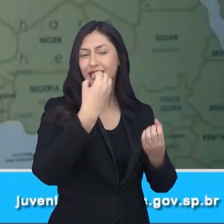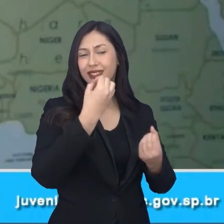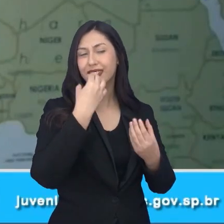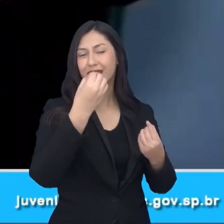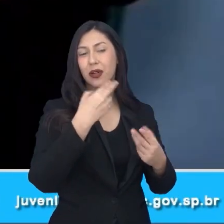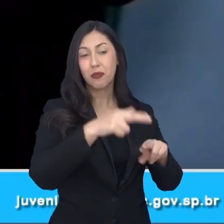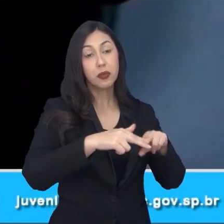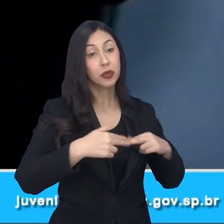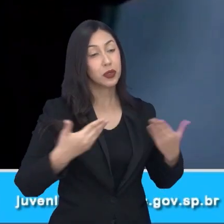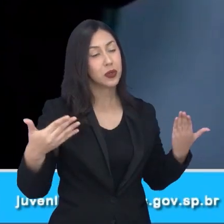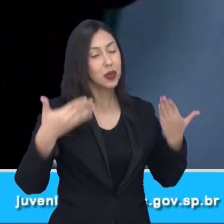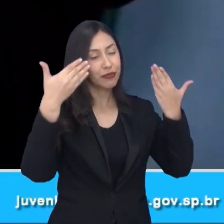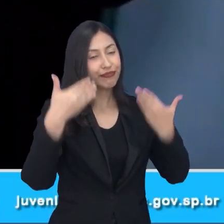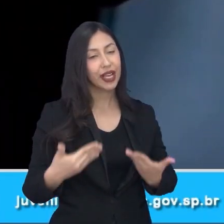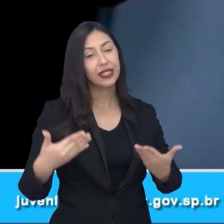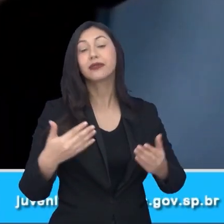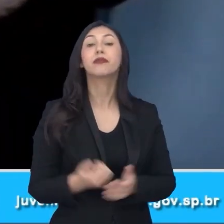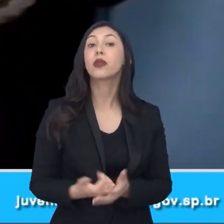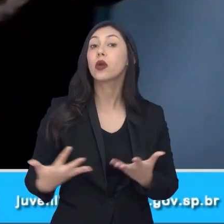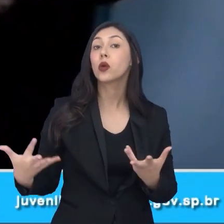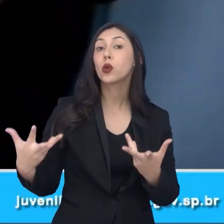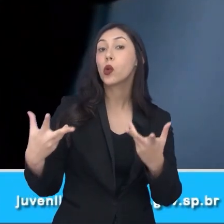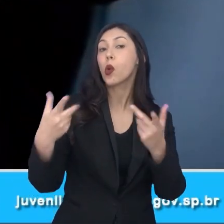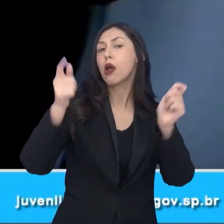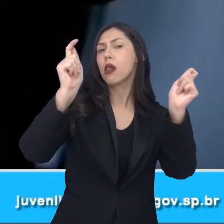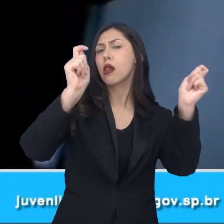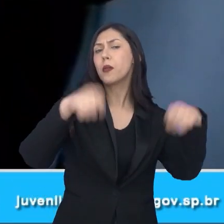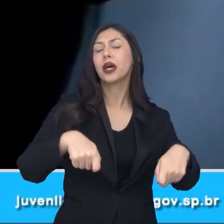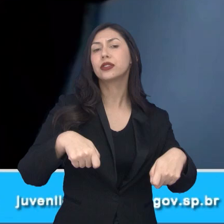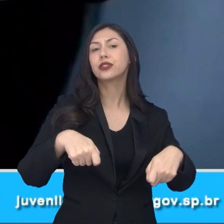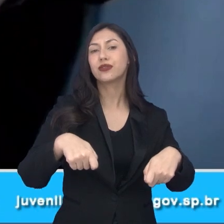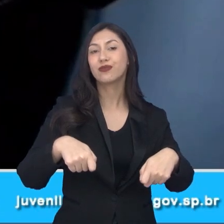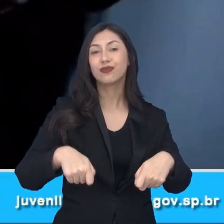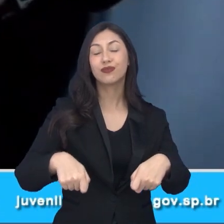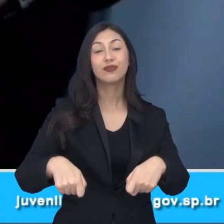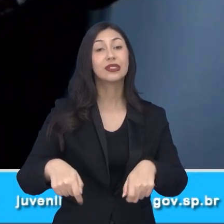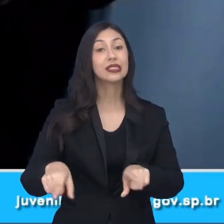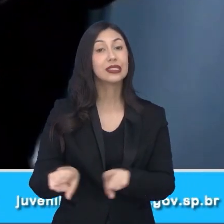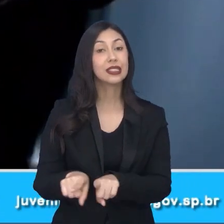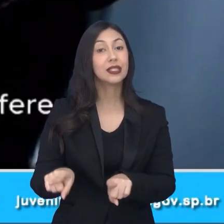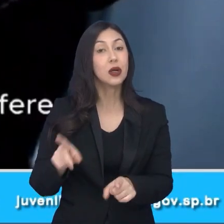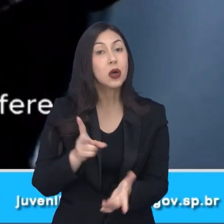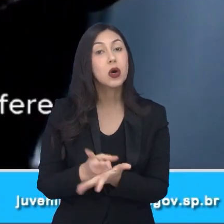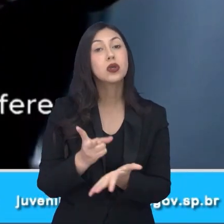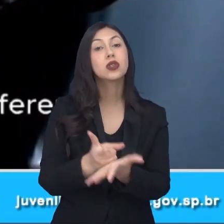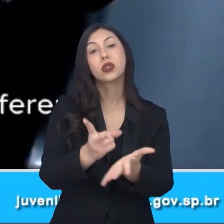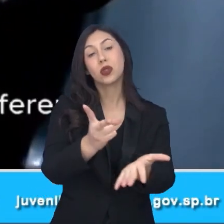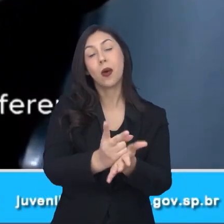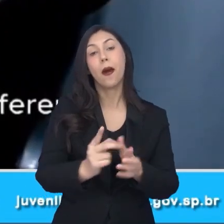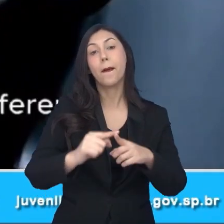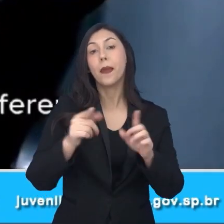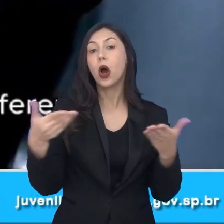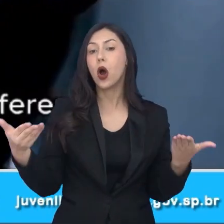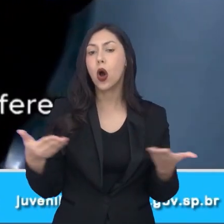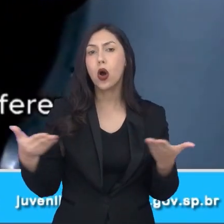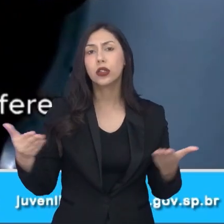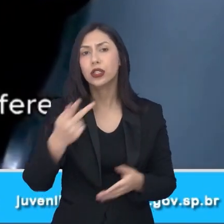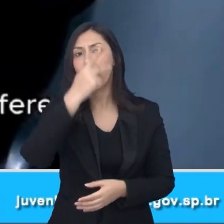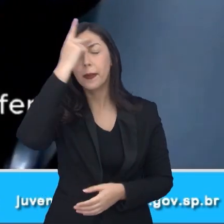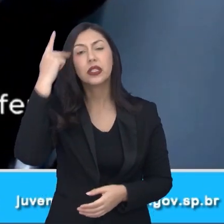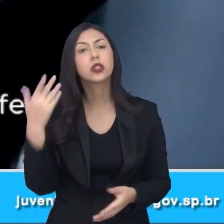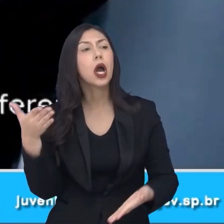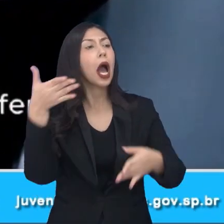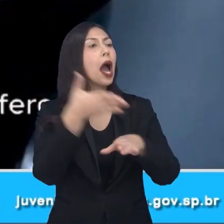eu estou hoje. A qualidade, a competência e as referências do curso ainda persistem, mas hoje em dia, quem entra encontra